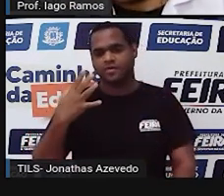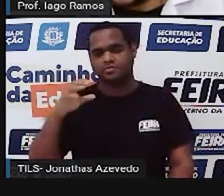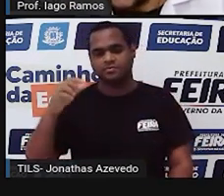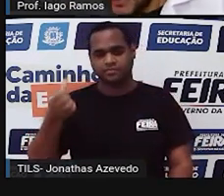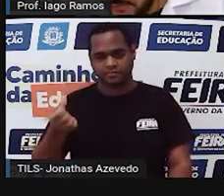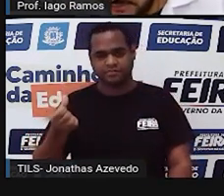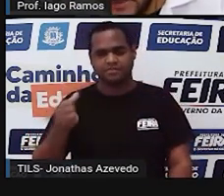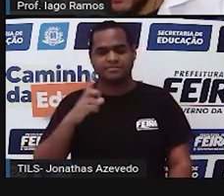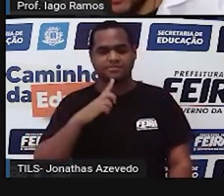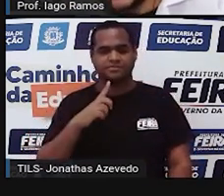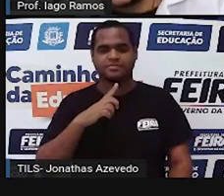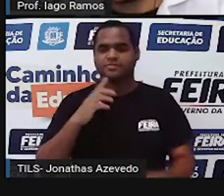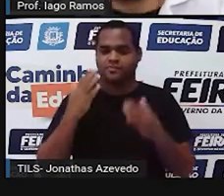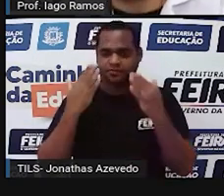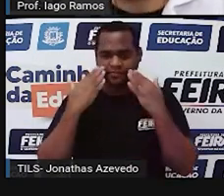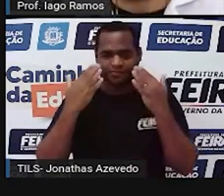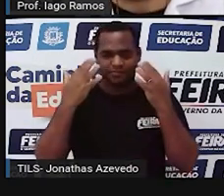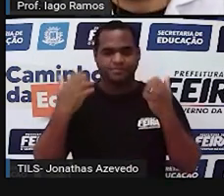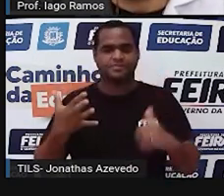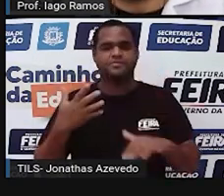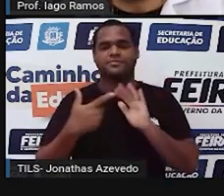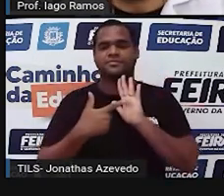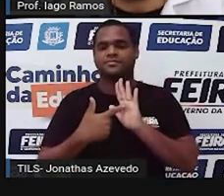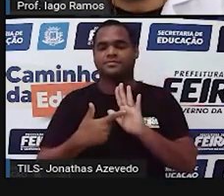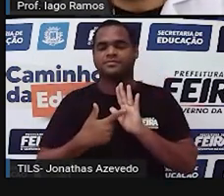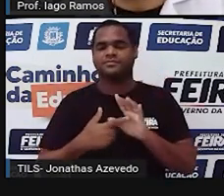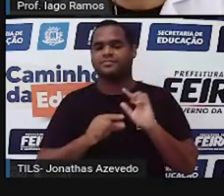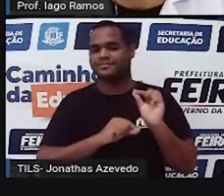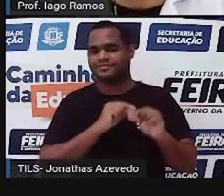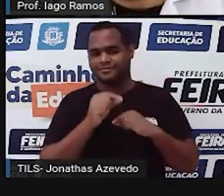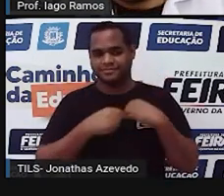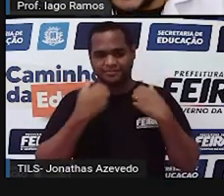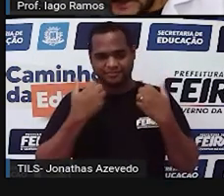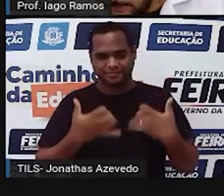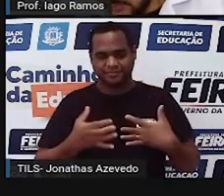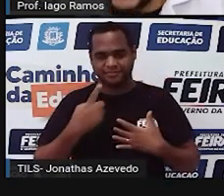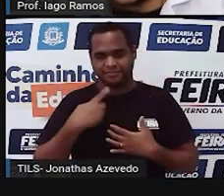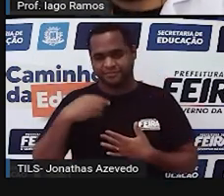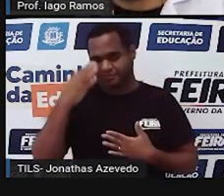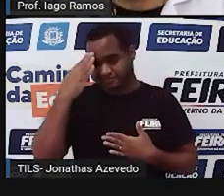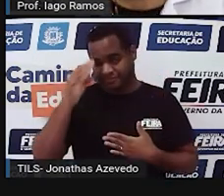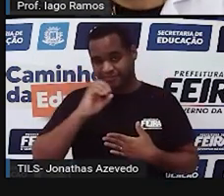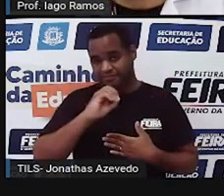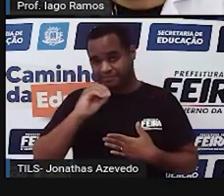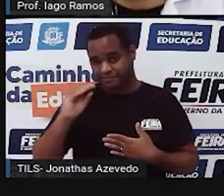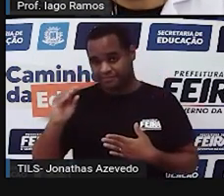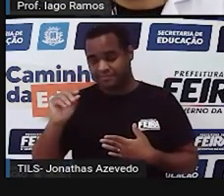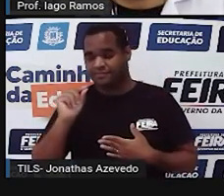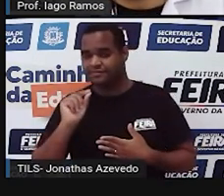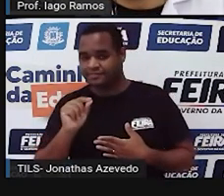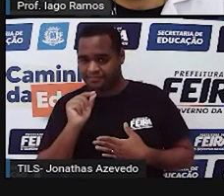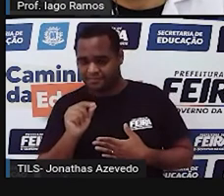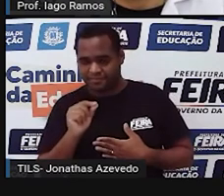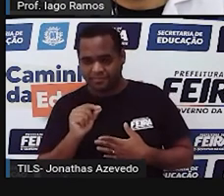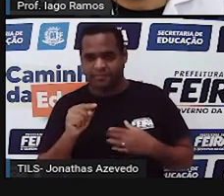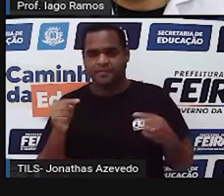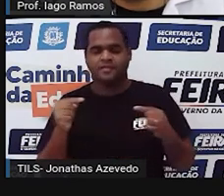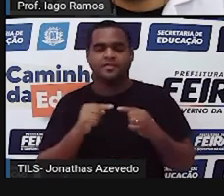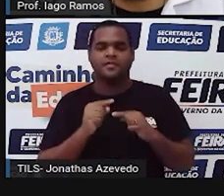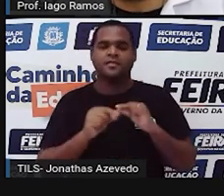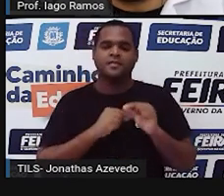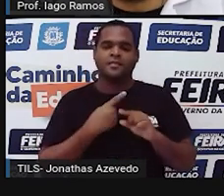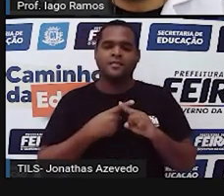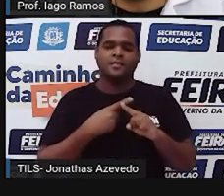mas eu vou te mostrar Por que que de fato ele tá então vamos entender Por que que deu é o retângulo